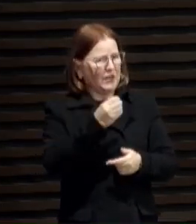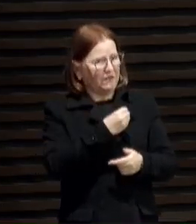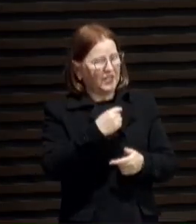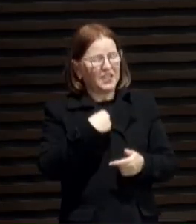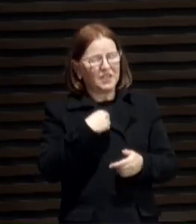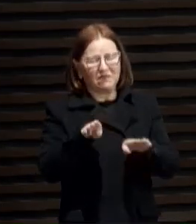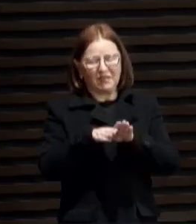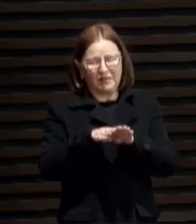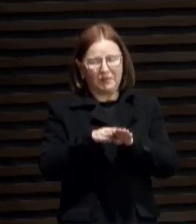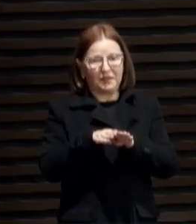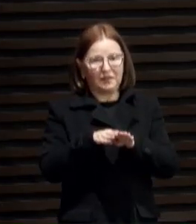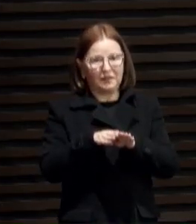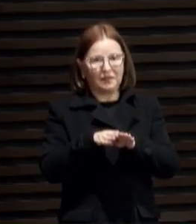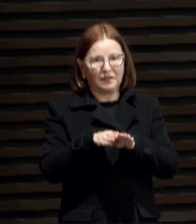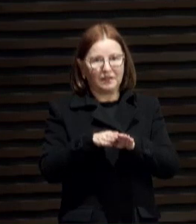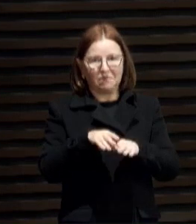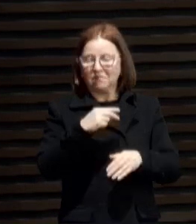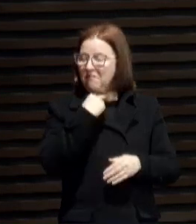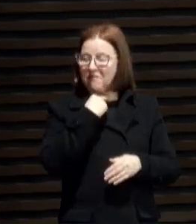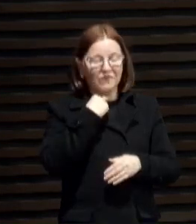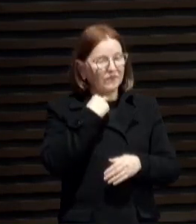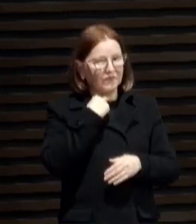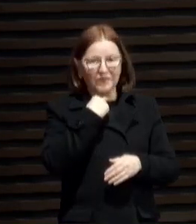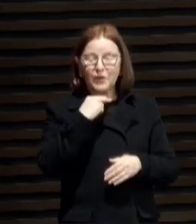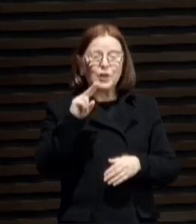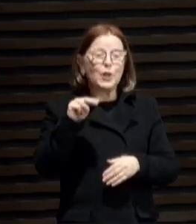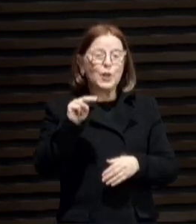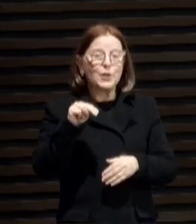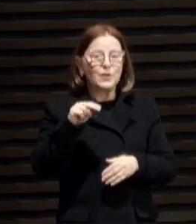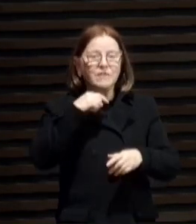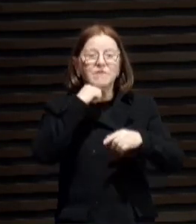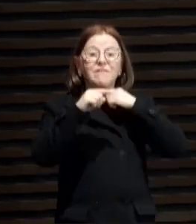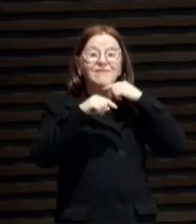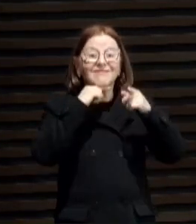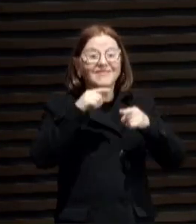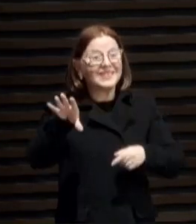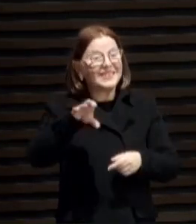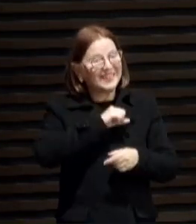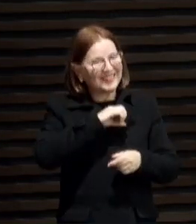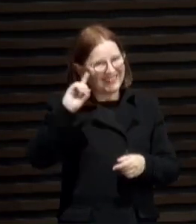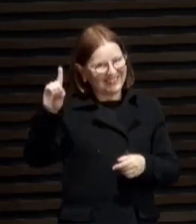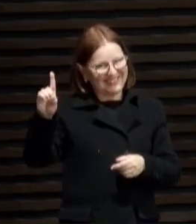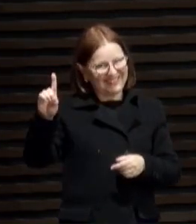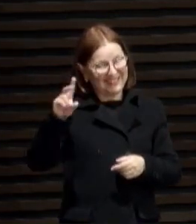vida, nós não devemos jamais duvidar do amor de Deus. Jamais.